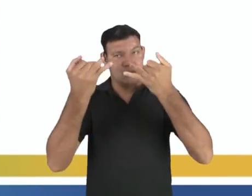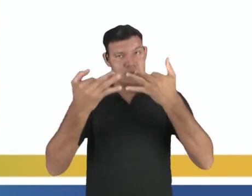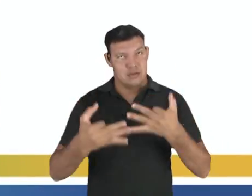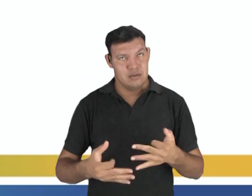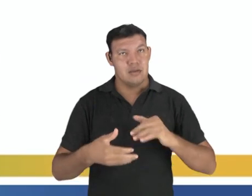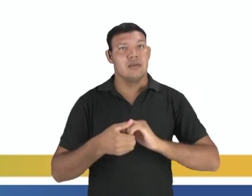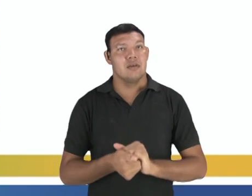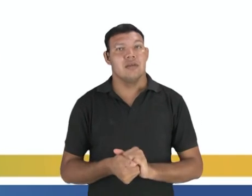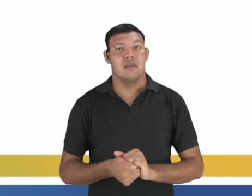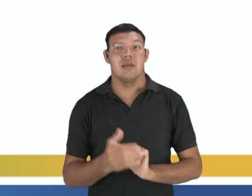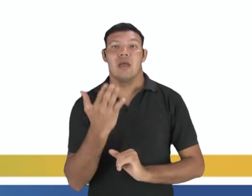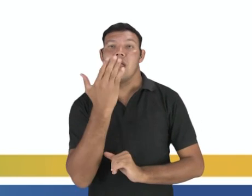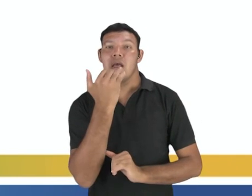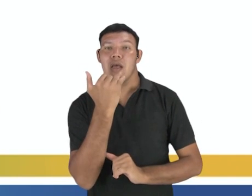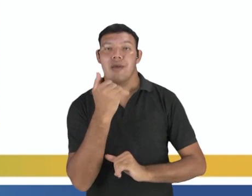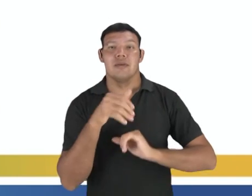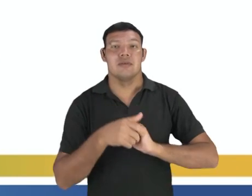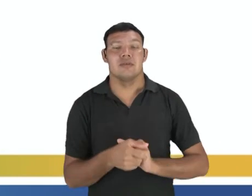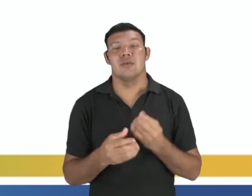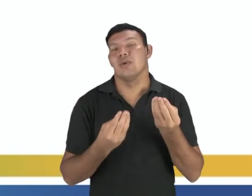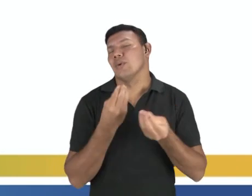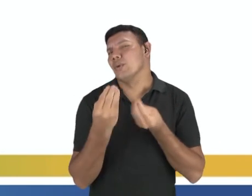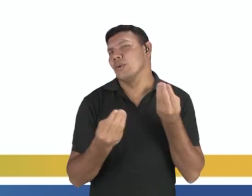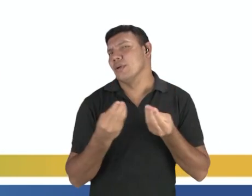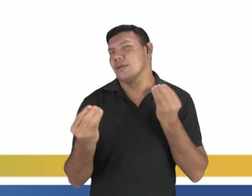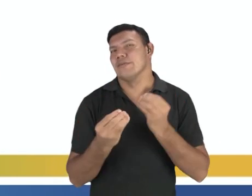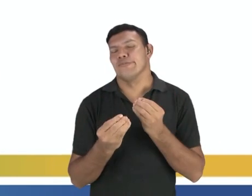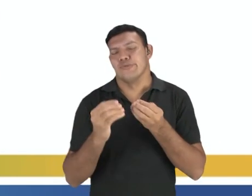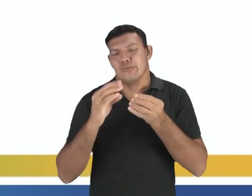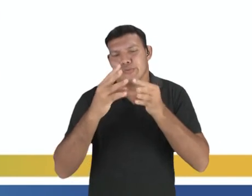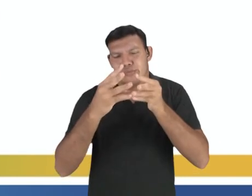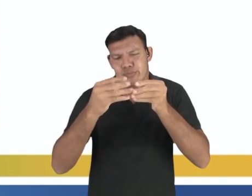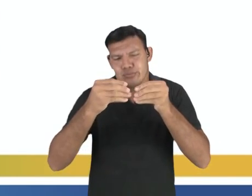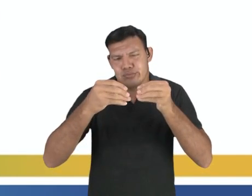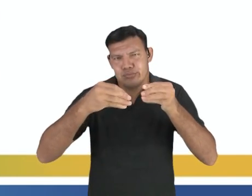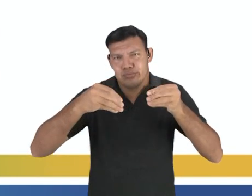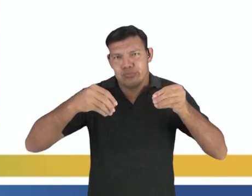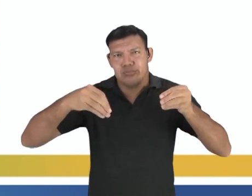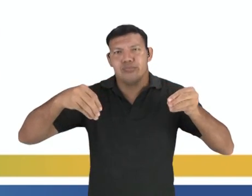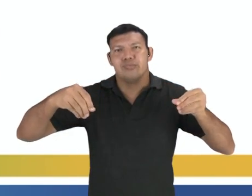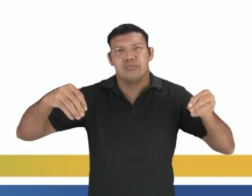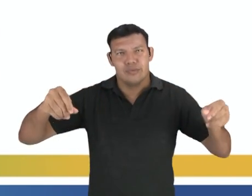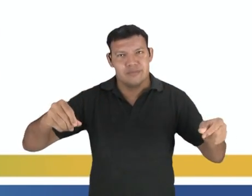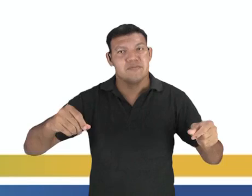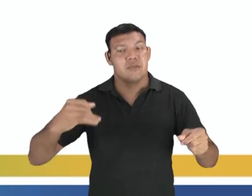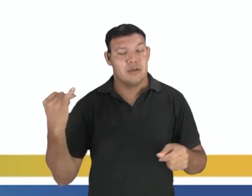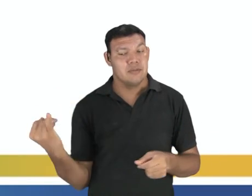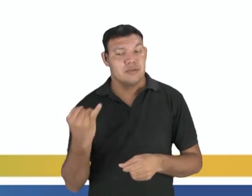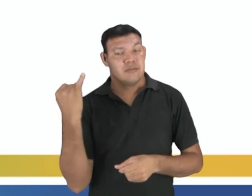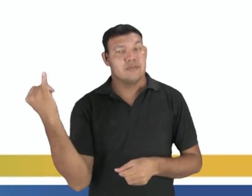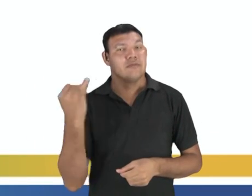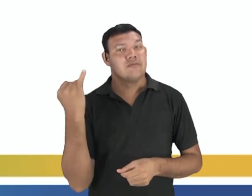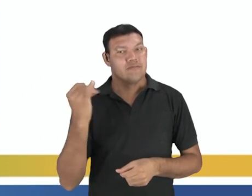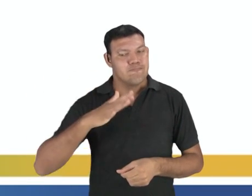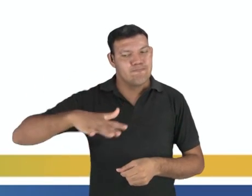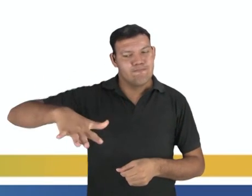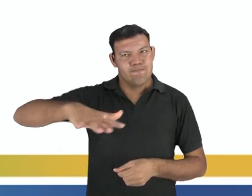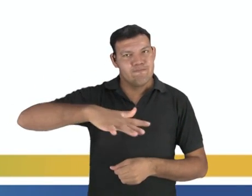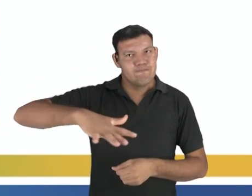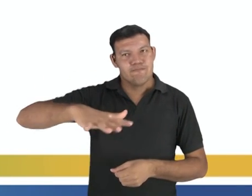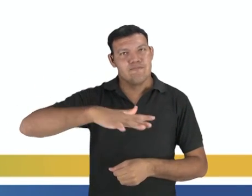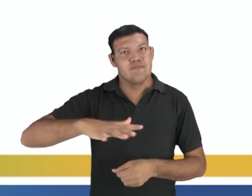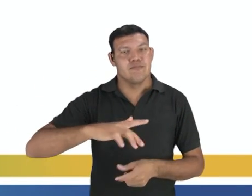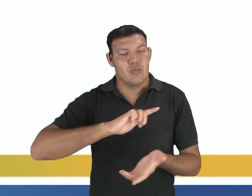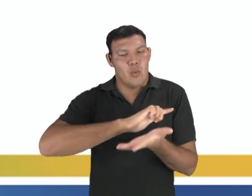podem acabar se alimentando através do processo de decomposição e eles são muito úteis para o ambiente, porque eles acabam fazendo